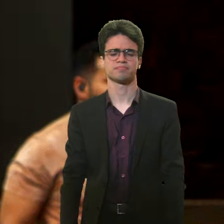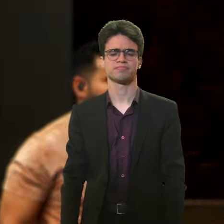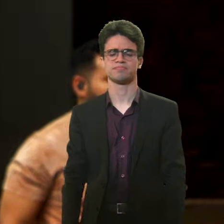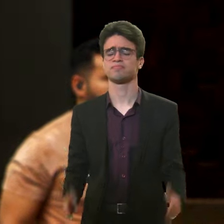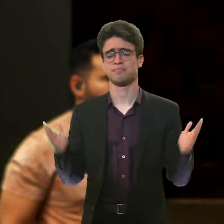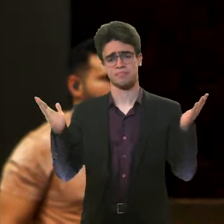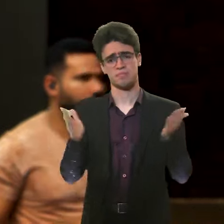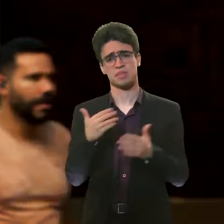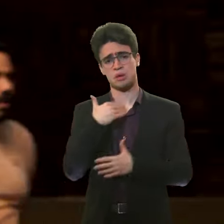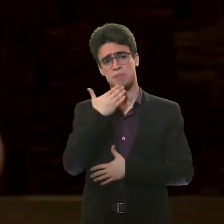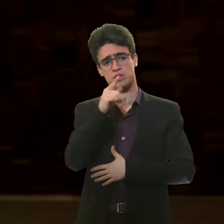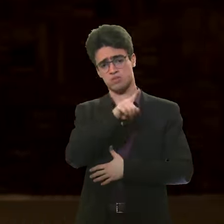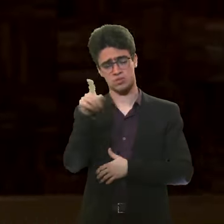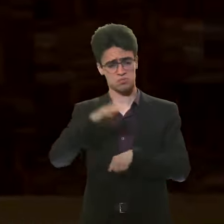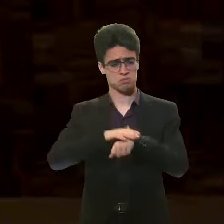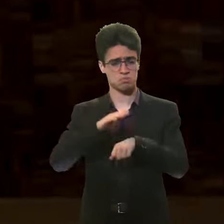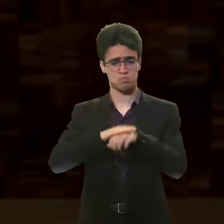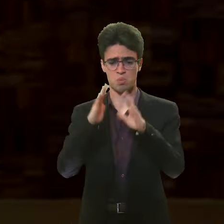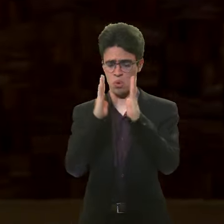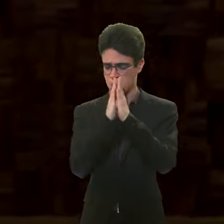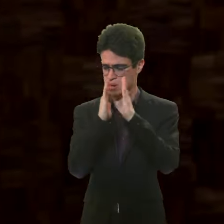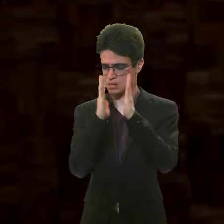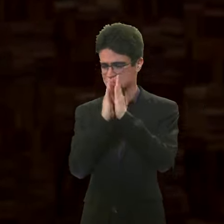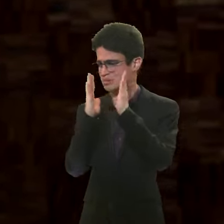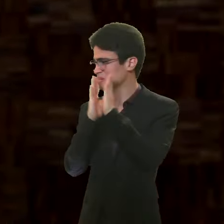Quero te convidar a fazer a sua oração agora,